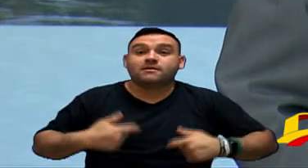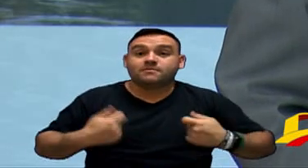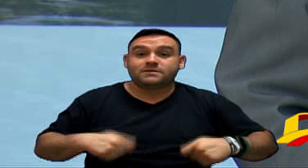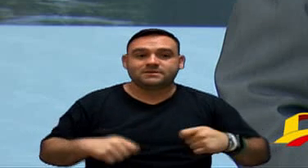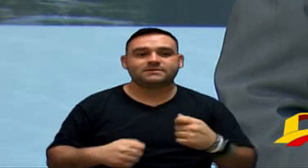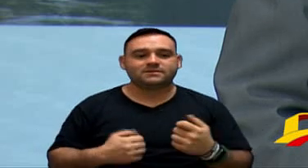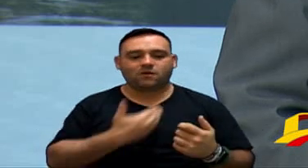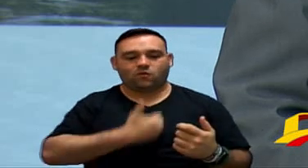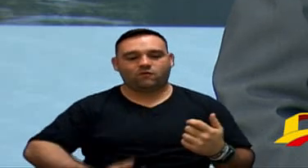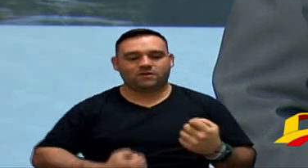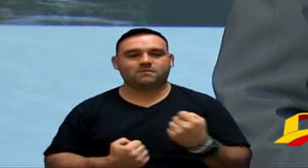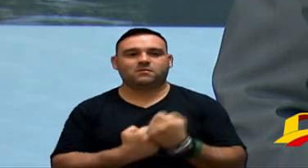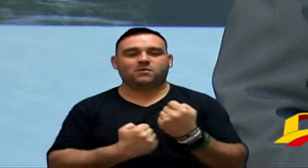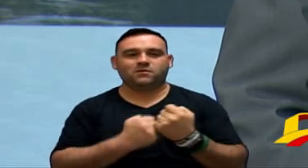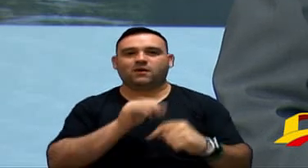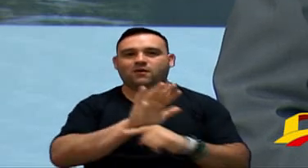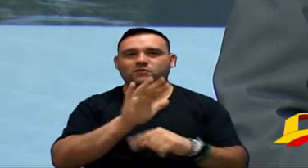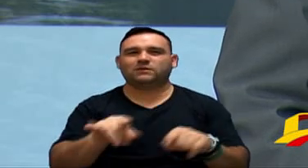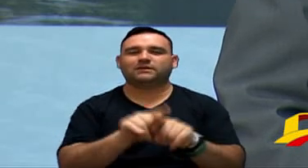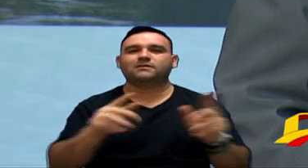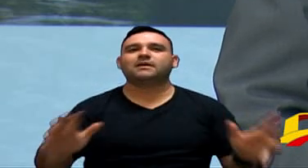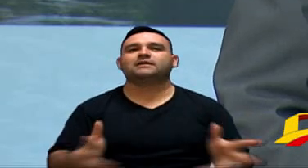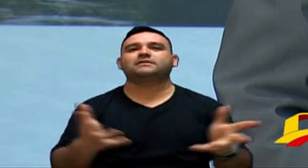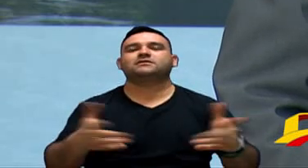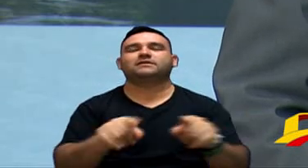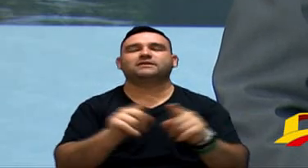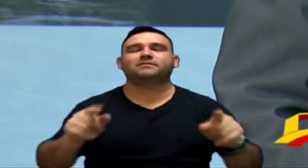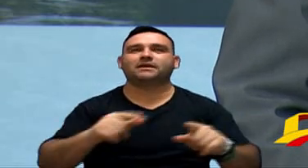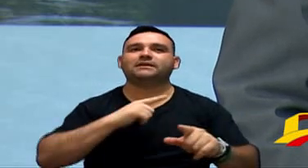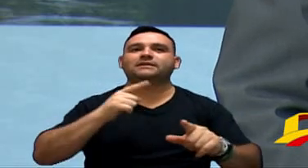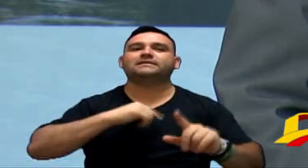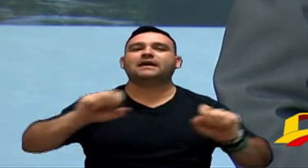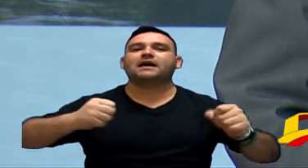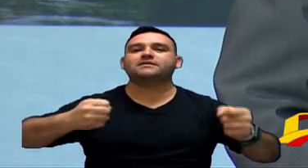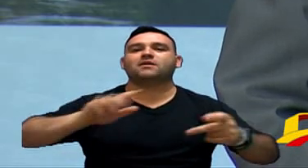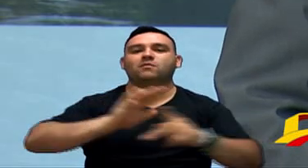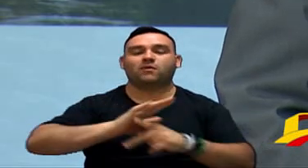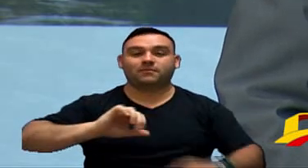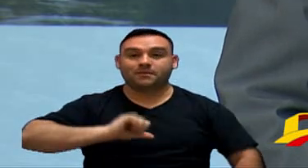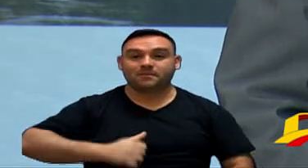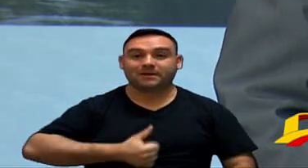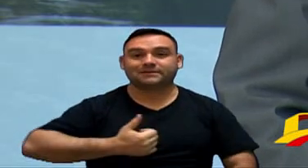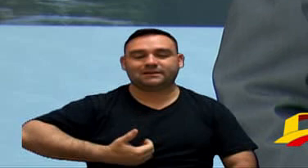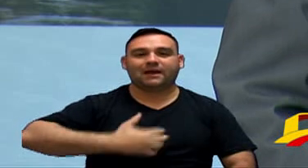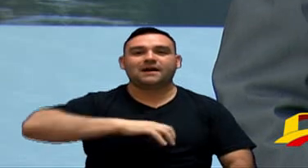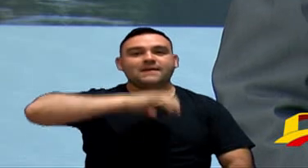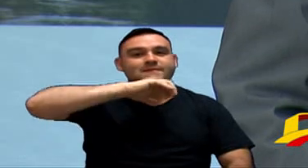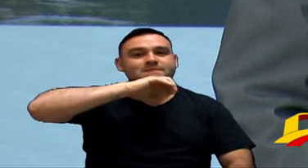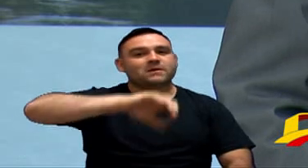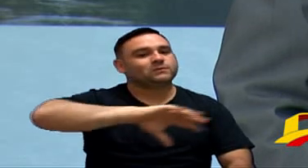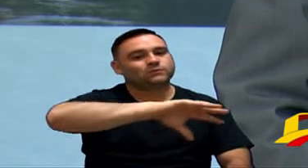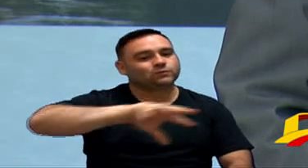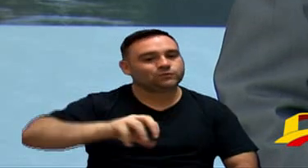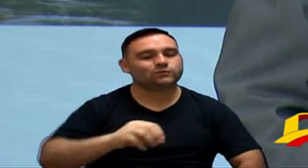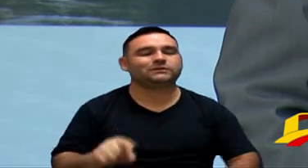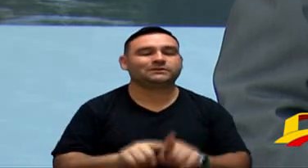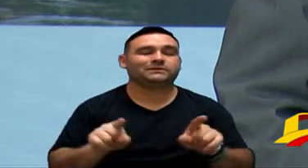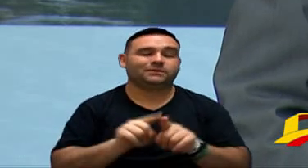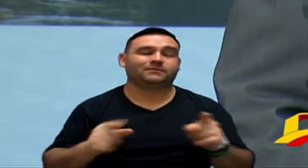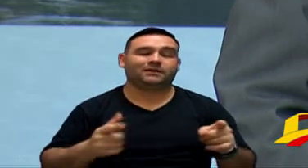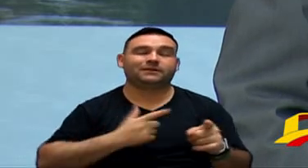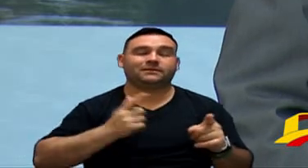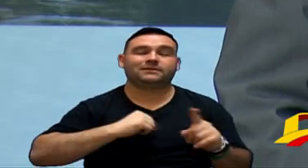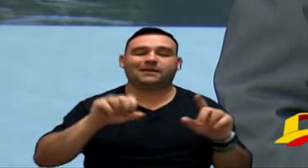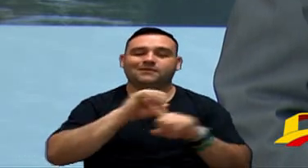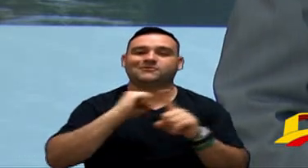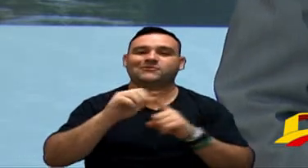de Amparo do poder público incentivar e comentar a realização e ações voltadas ao bem estar animal realizar exclusivamente pela sociedade